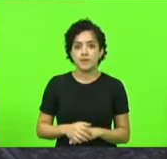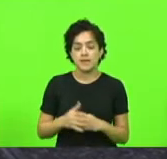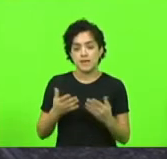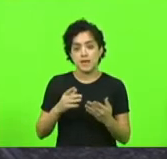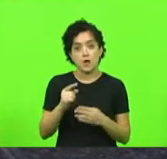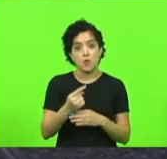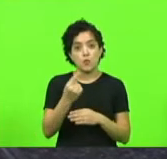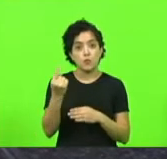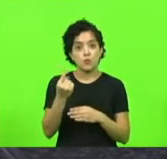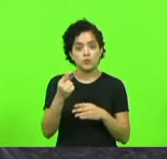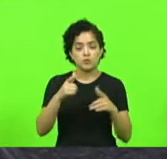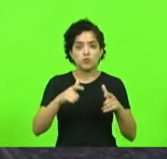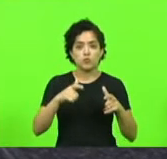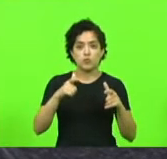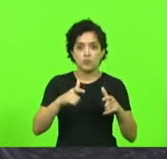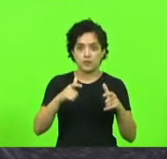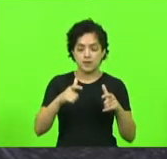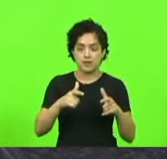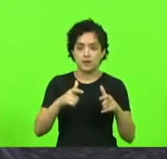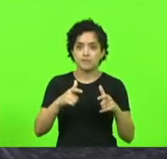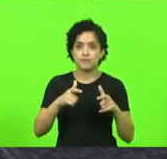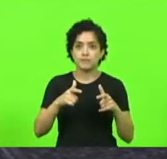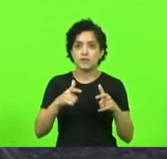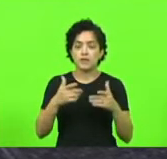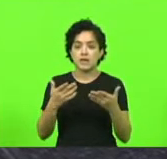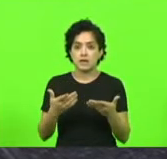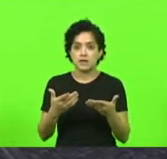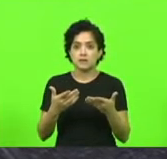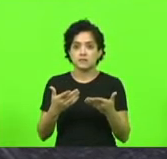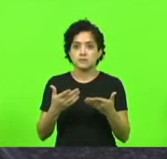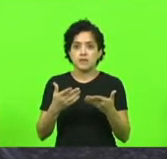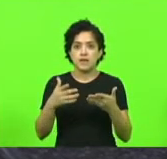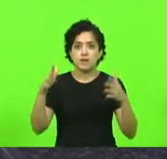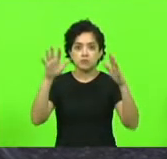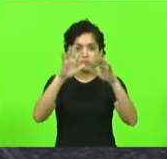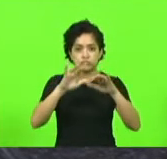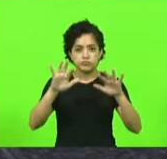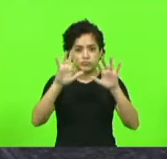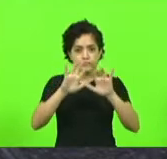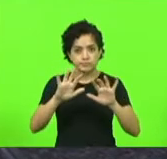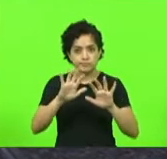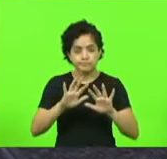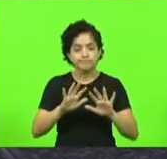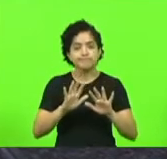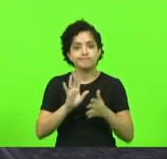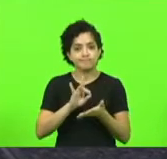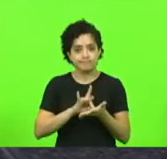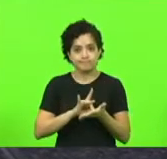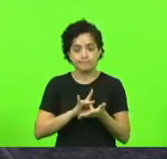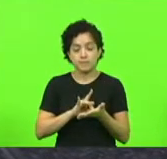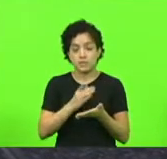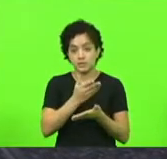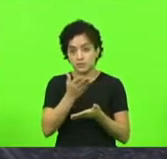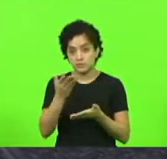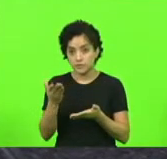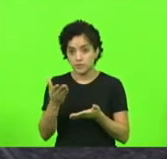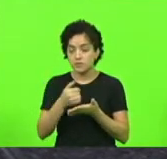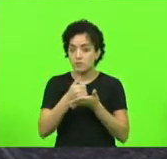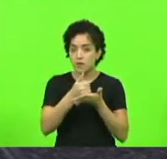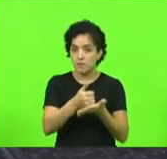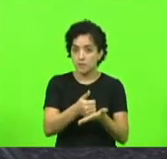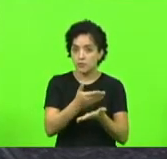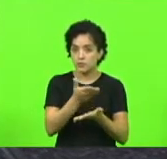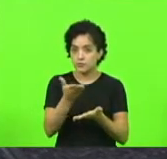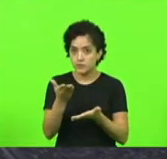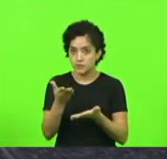único local onde a precipitação de neve é certa. Por isso, nobres colegas, conto com o apoio dos senhores